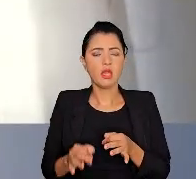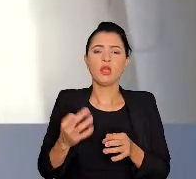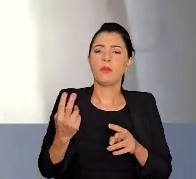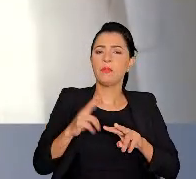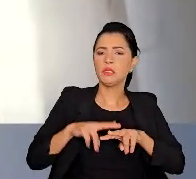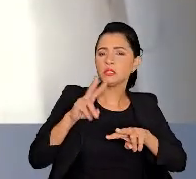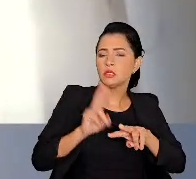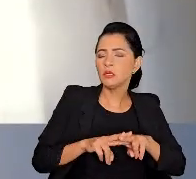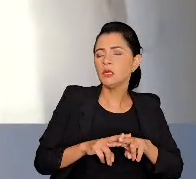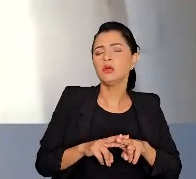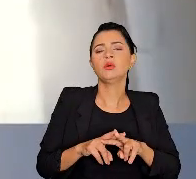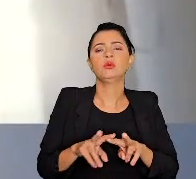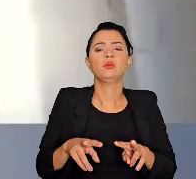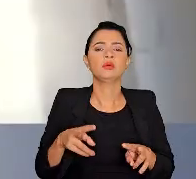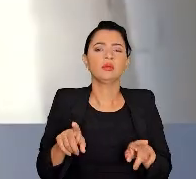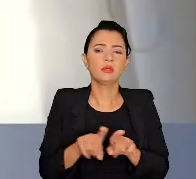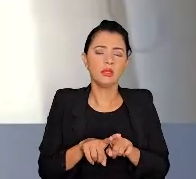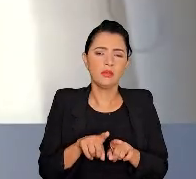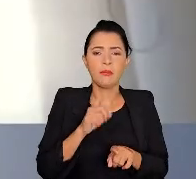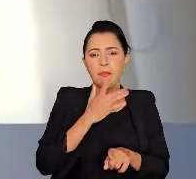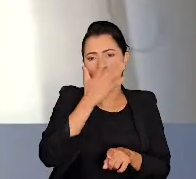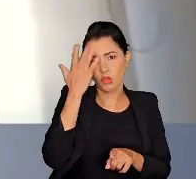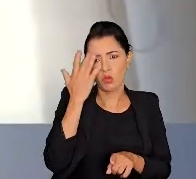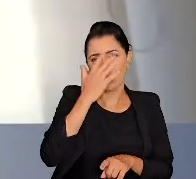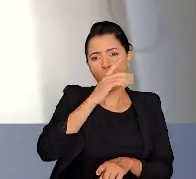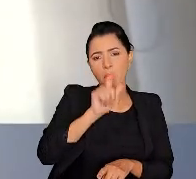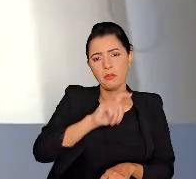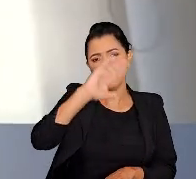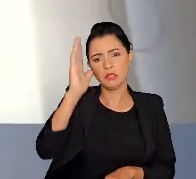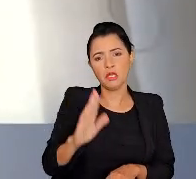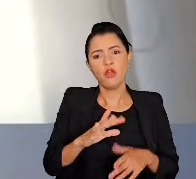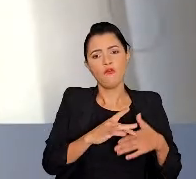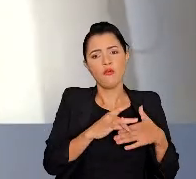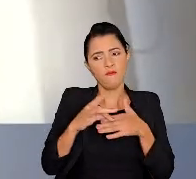e pessoas, brasileiros, foram levados a